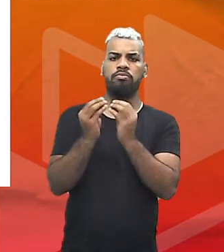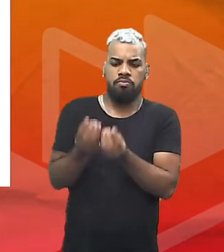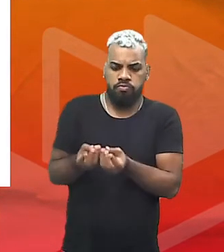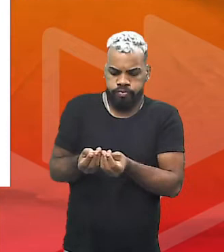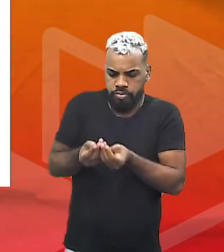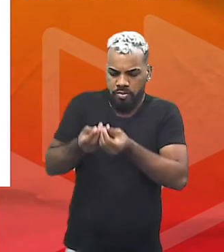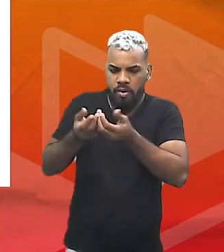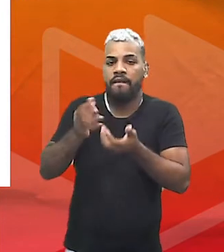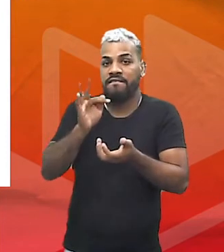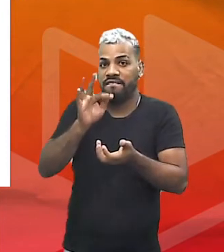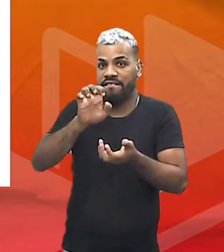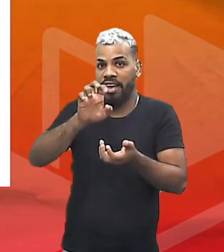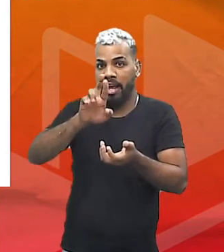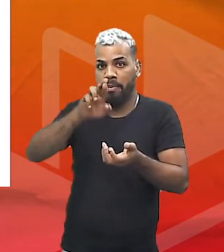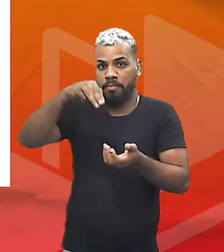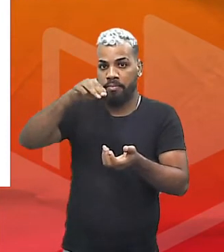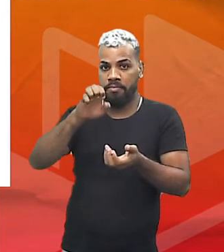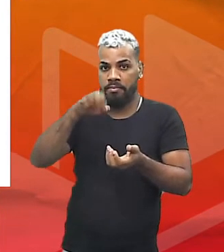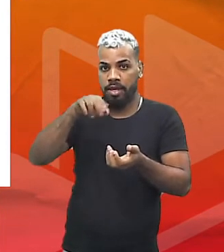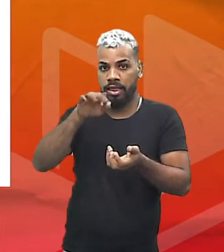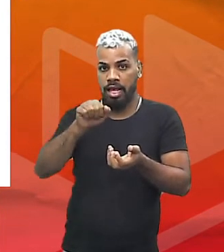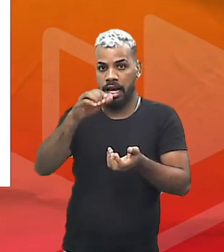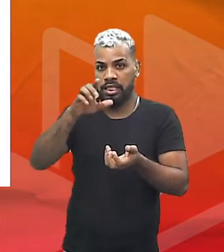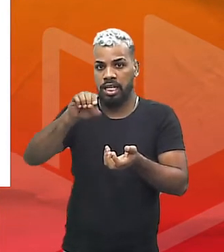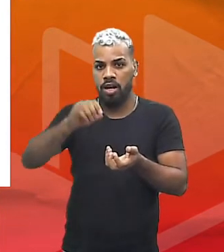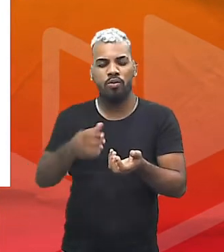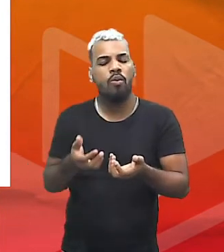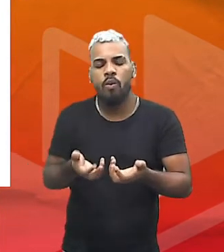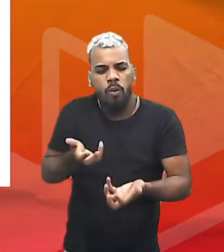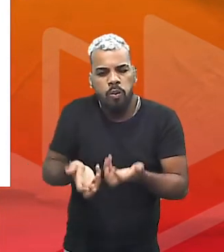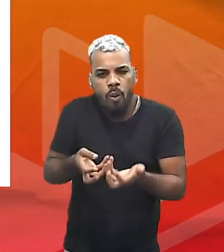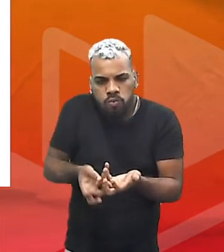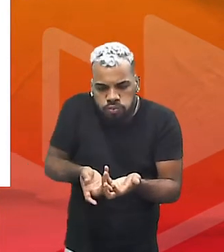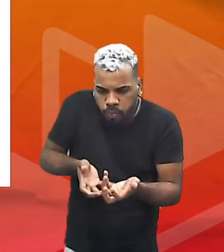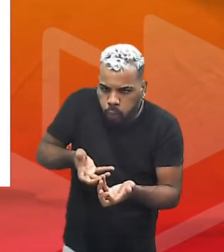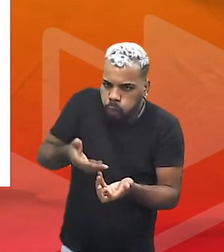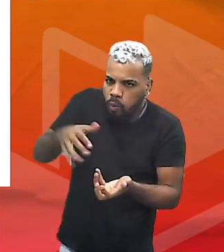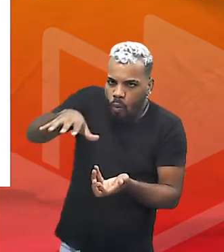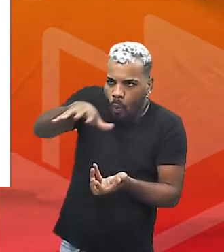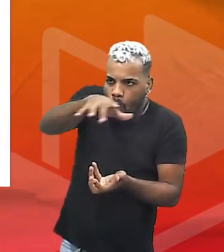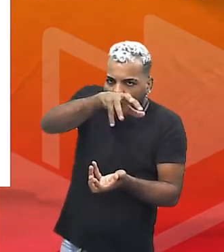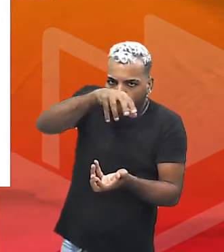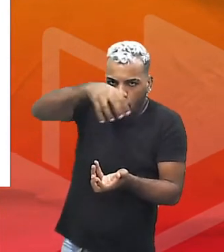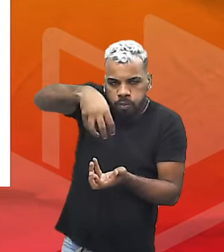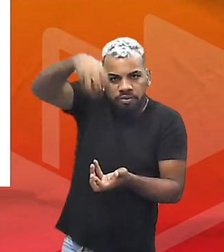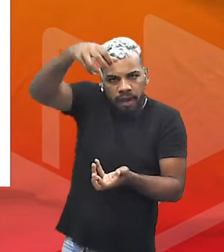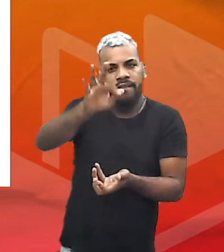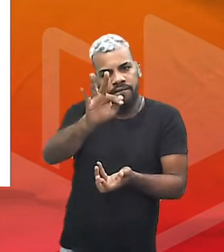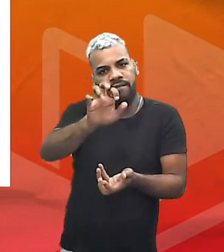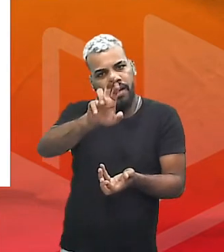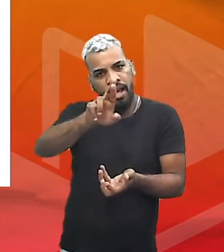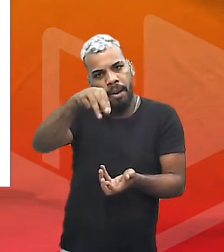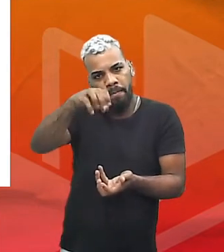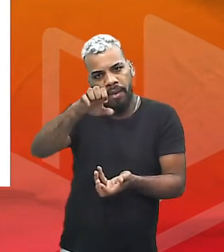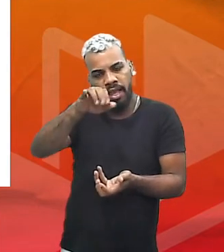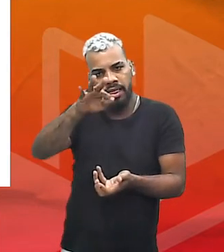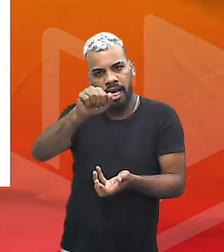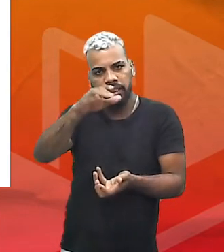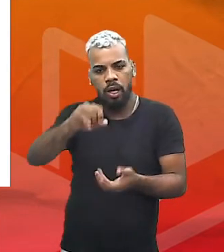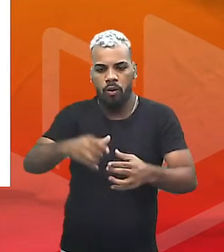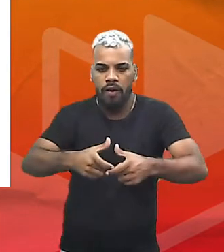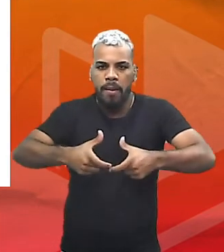aqui e depois dá para falar um pouquinho de bioquímica sobre sobre os dissacarídeos aí vamos fazer o seguinte deixa eu botar aqui